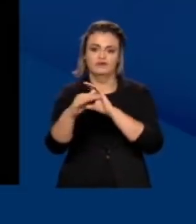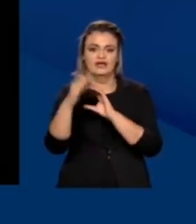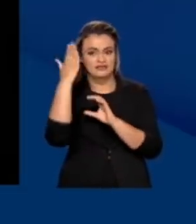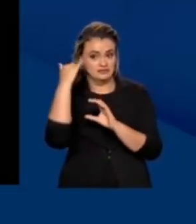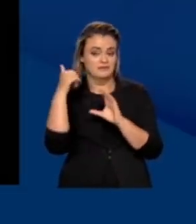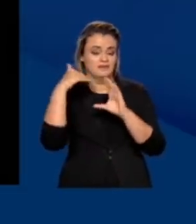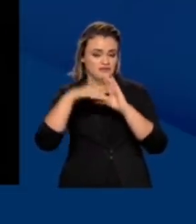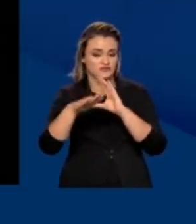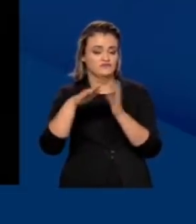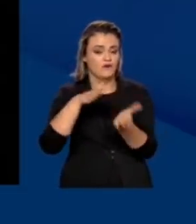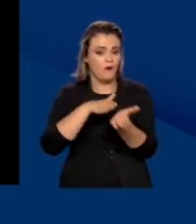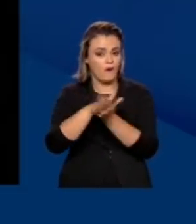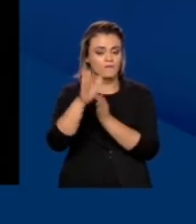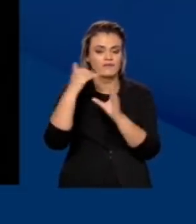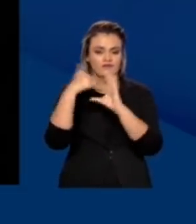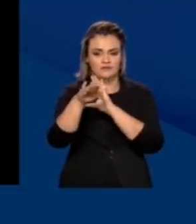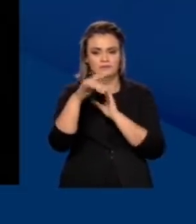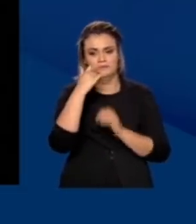para ele.